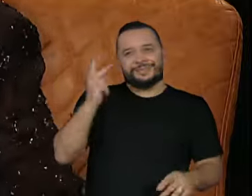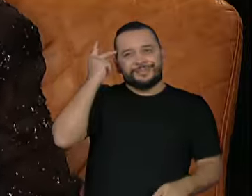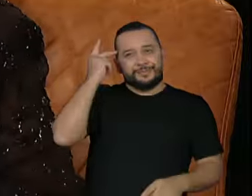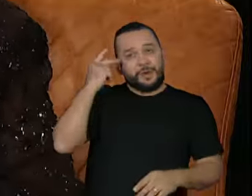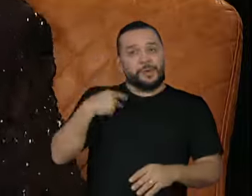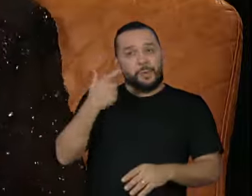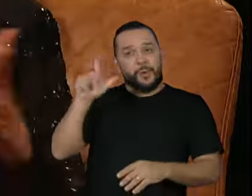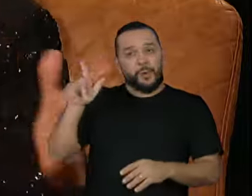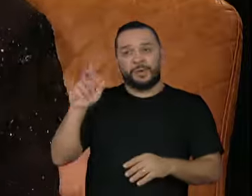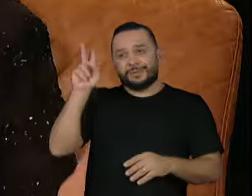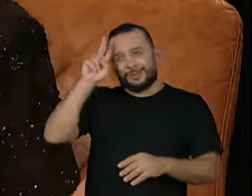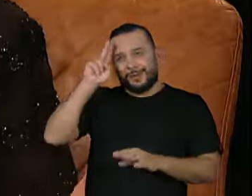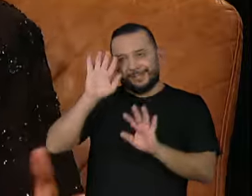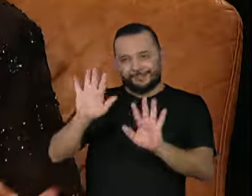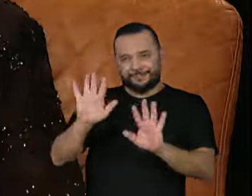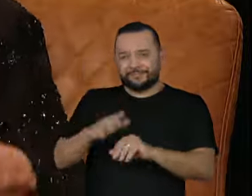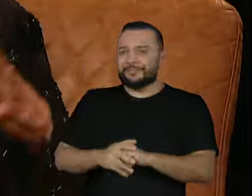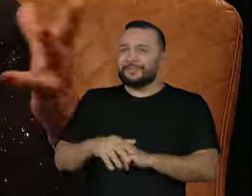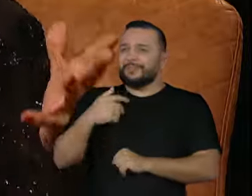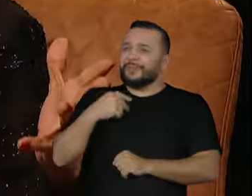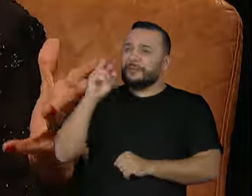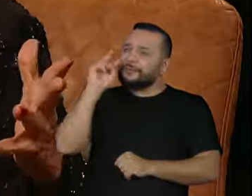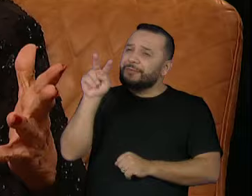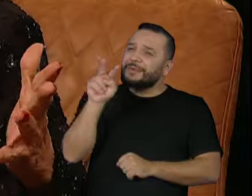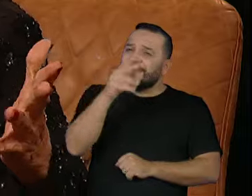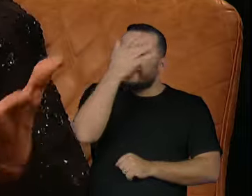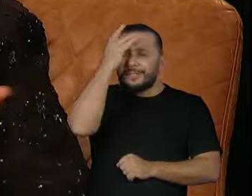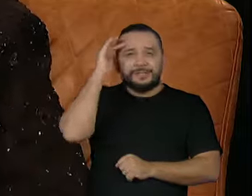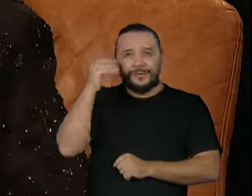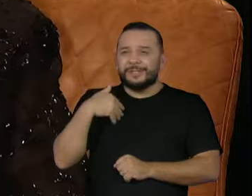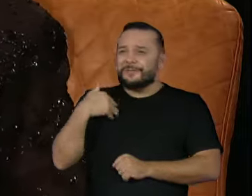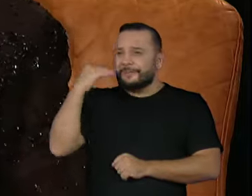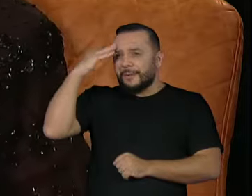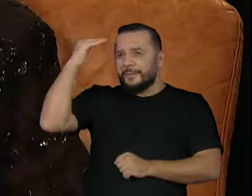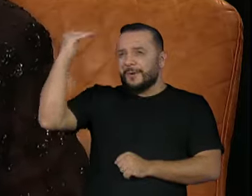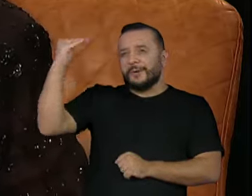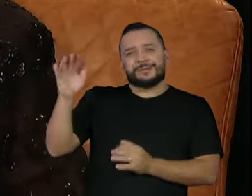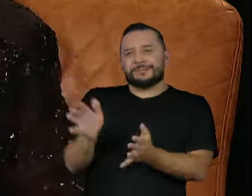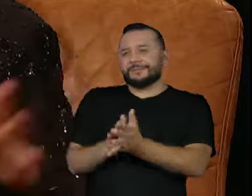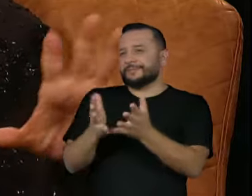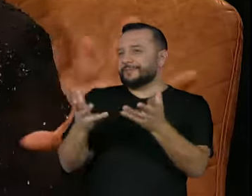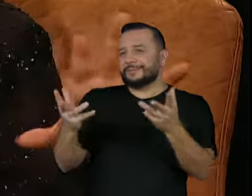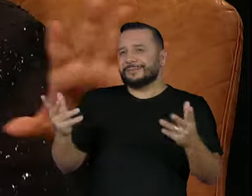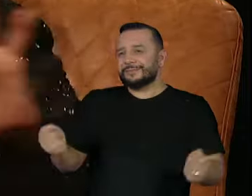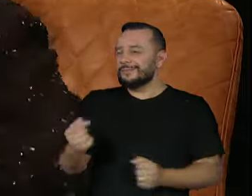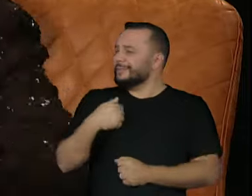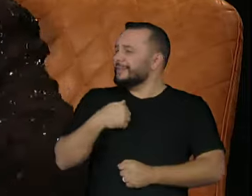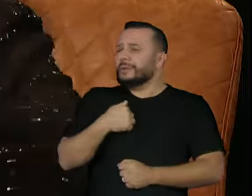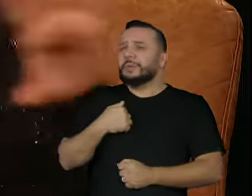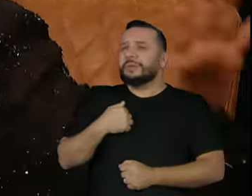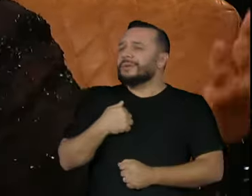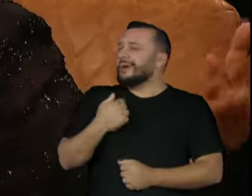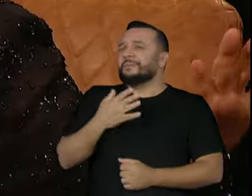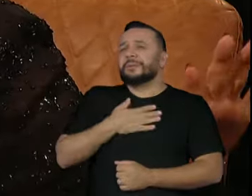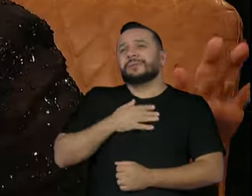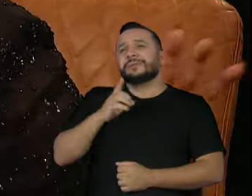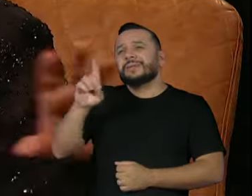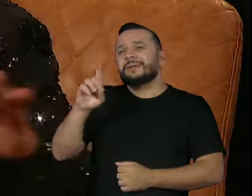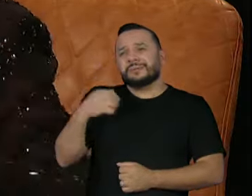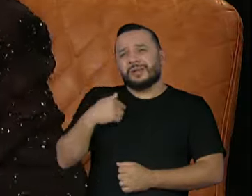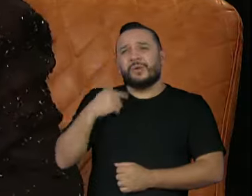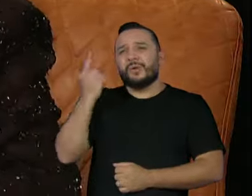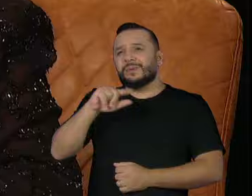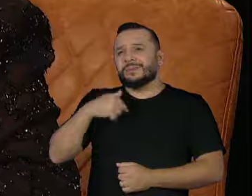história. E eu ficava vendo aqueles artistas maravilhosos. Eu dizia, meu Deus, será que um dia eu vou subir num grande palco, né?